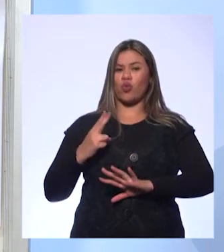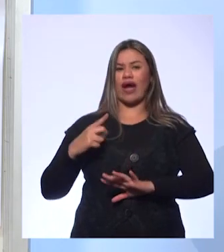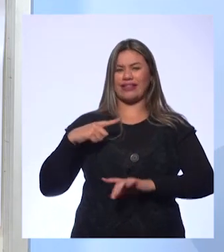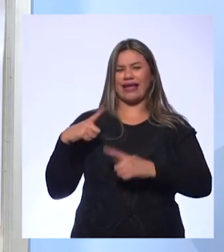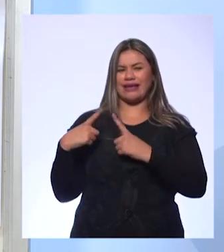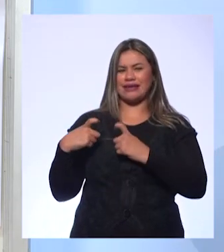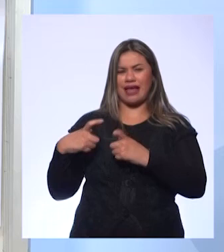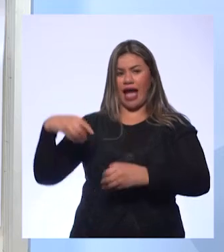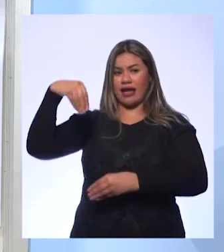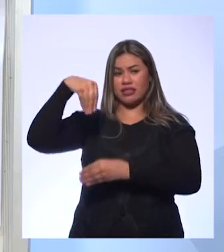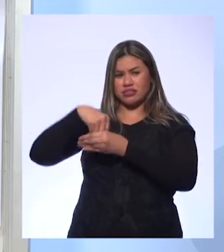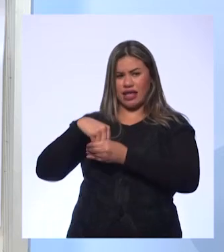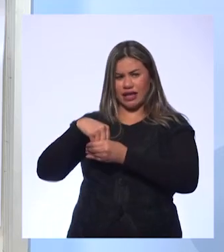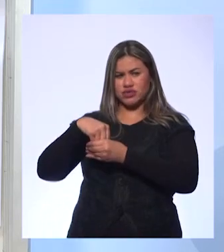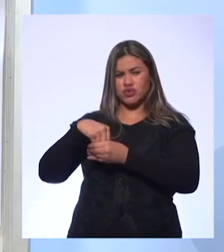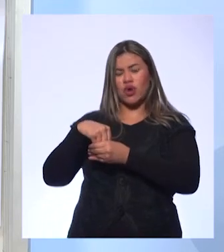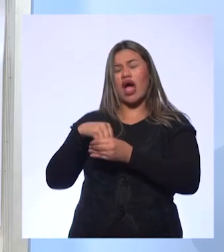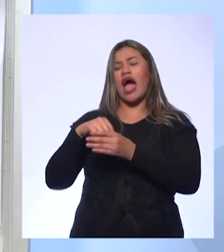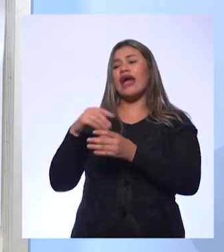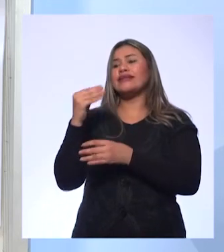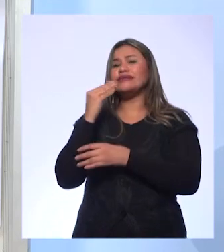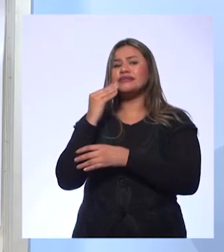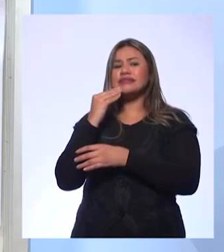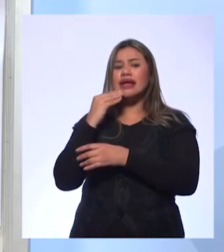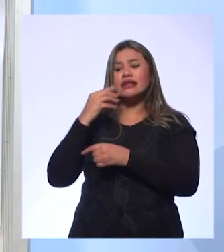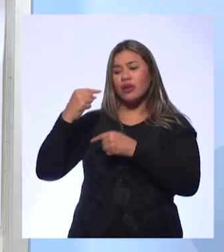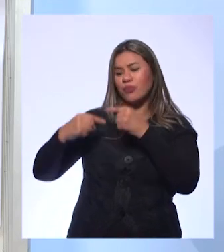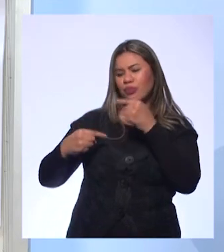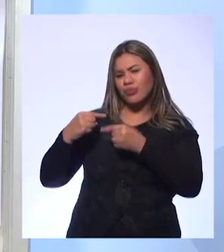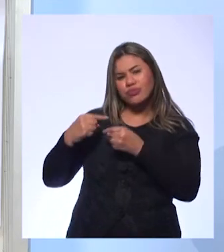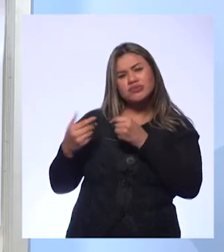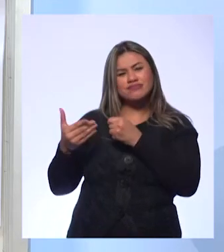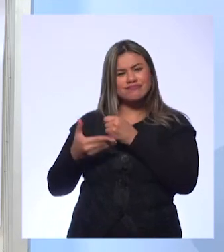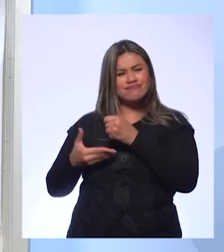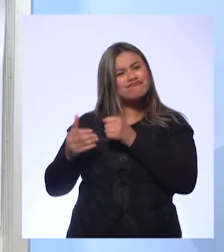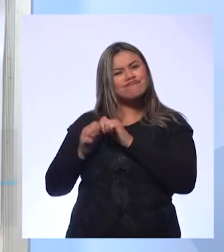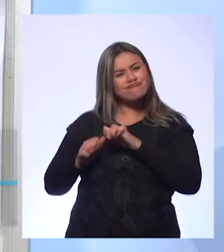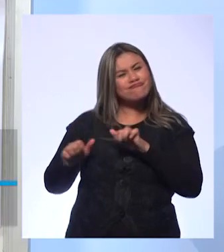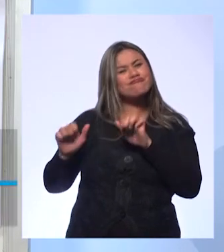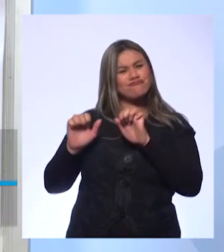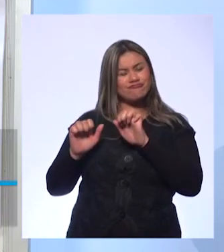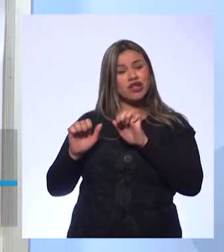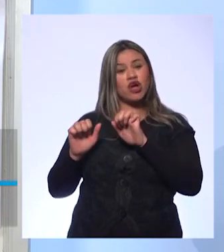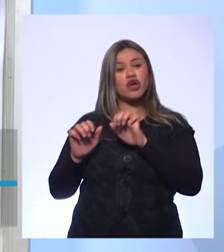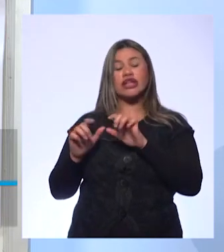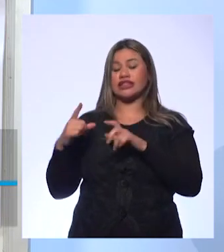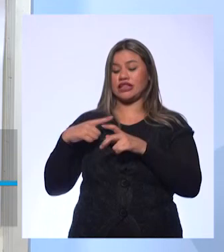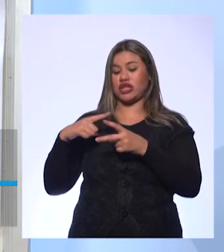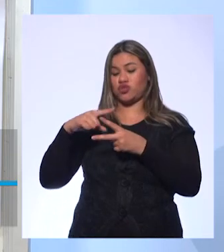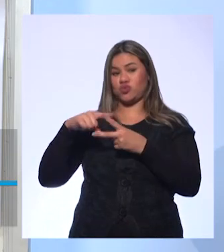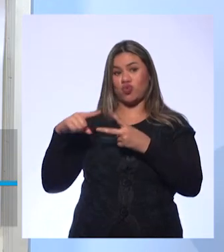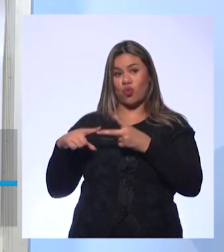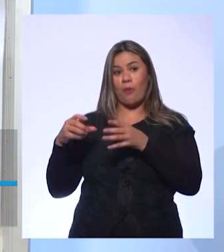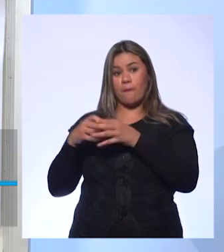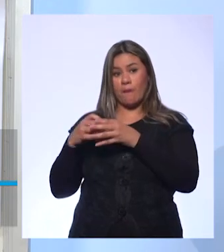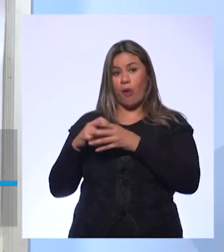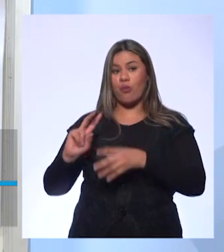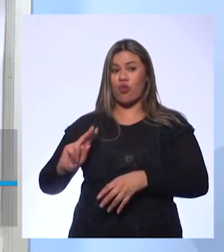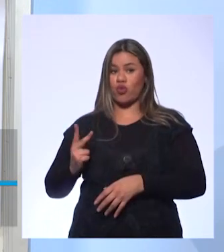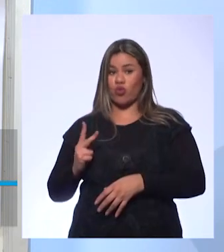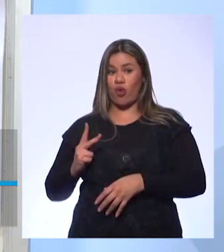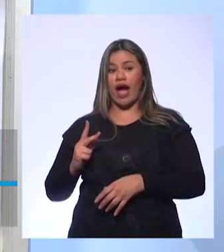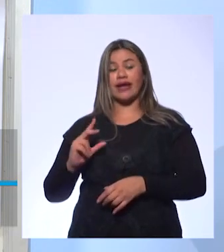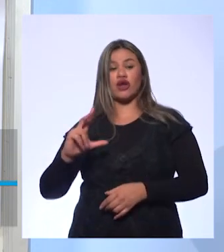Uruguai está se reestruturando é politicamente então tem dois grupos no Uruguai